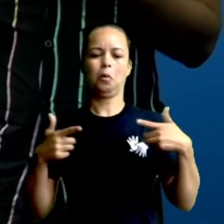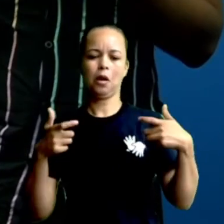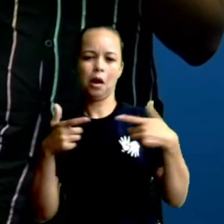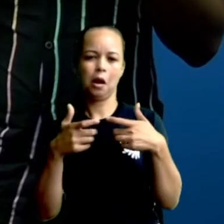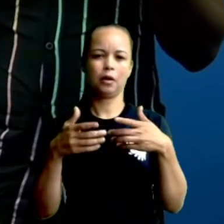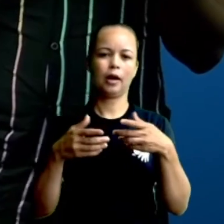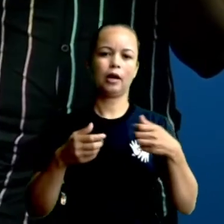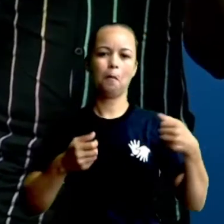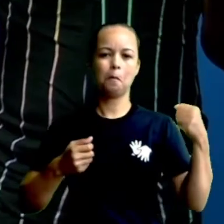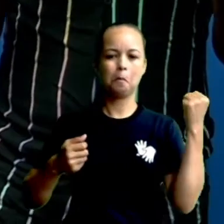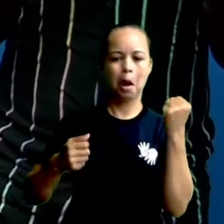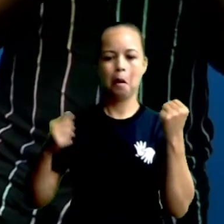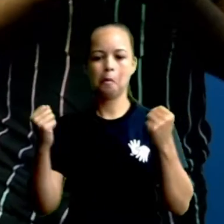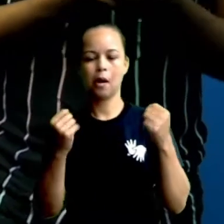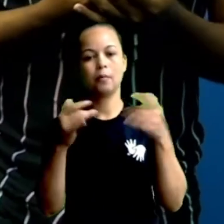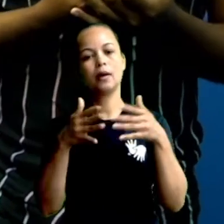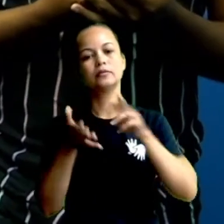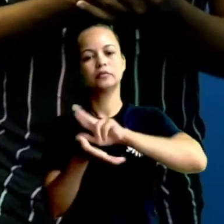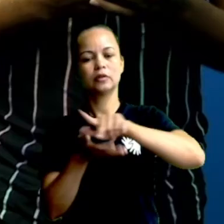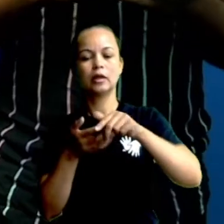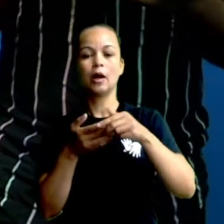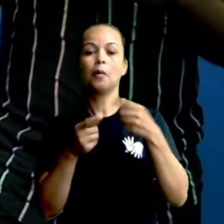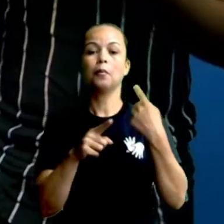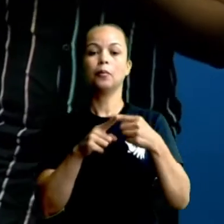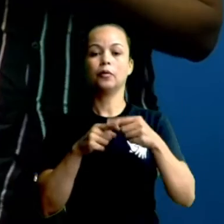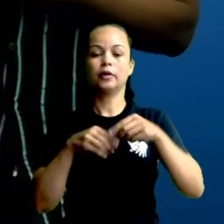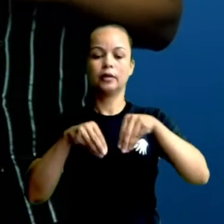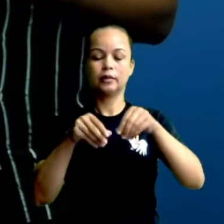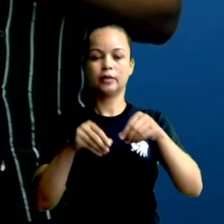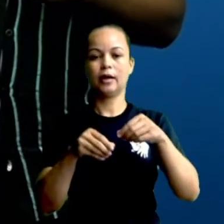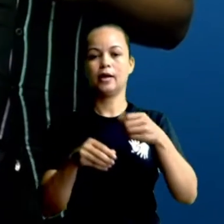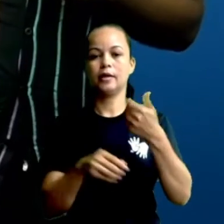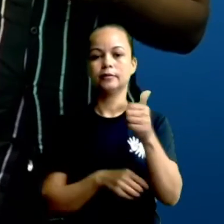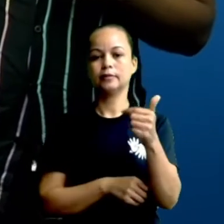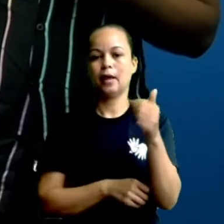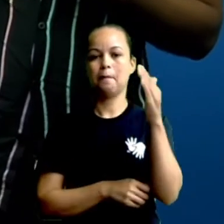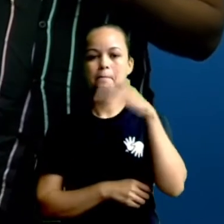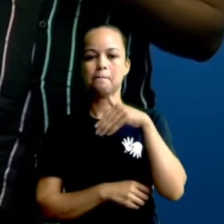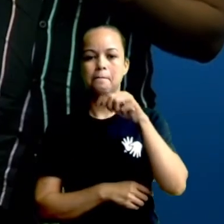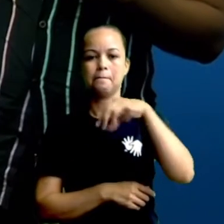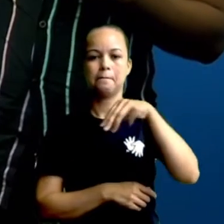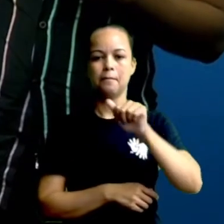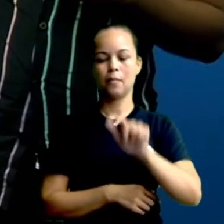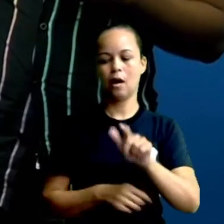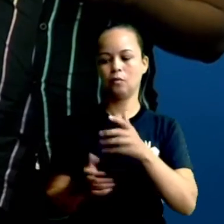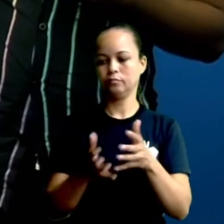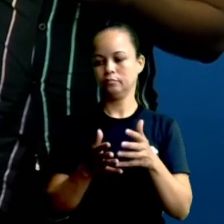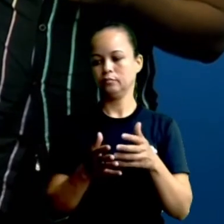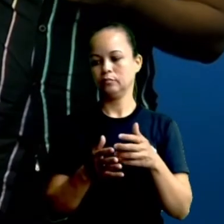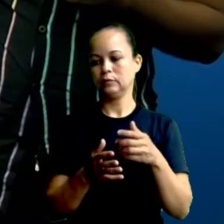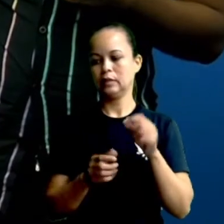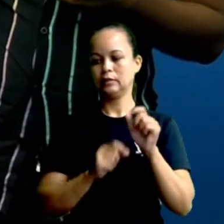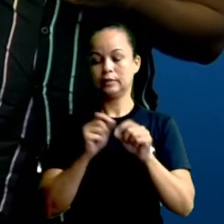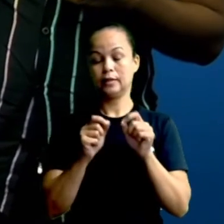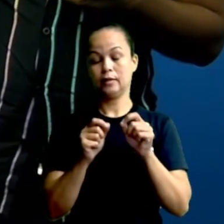quê, professor? Porque eles iam em busca da terra sem mal. A terra sem mal seria um local aonde eles iam encontrar os